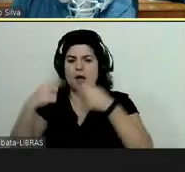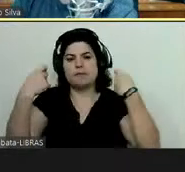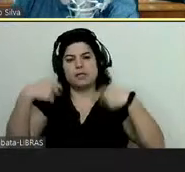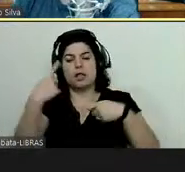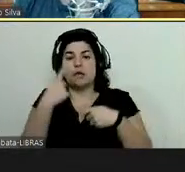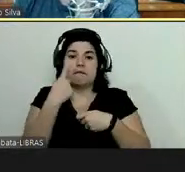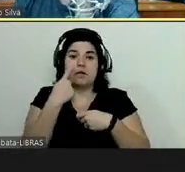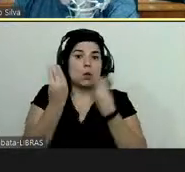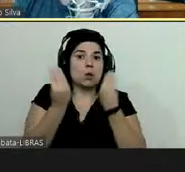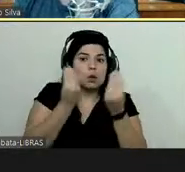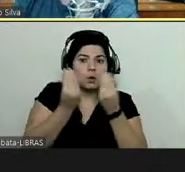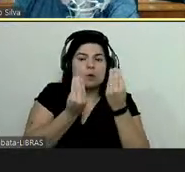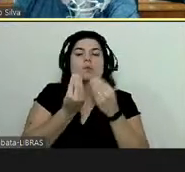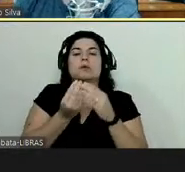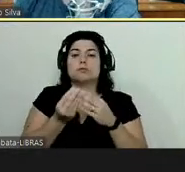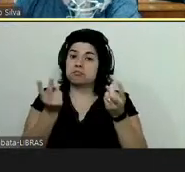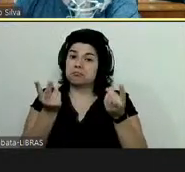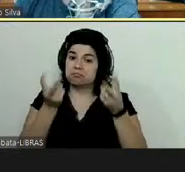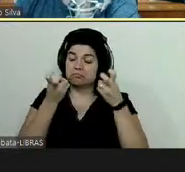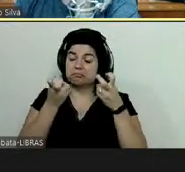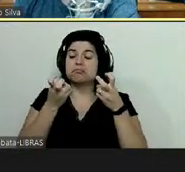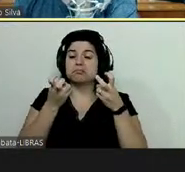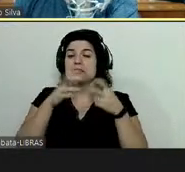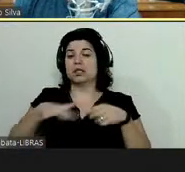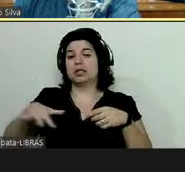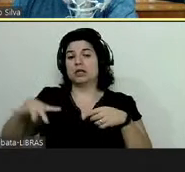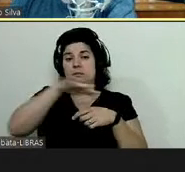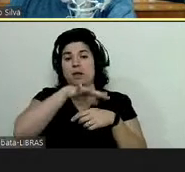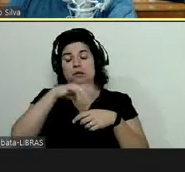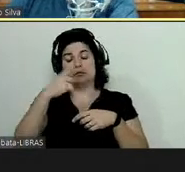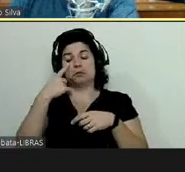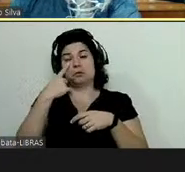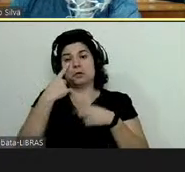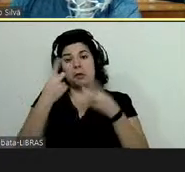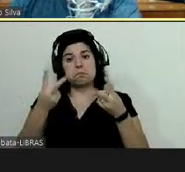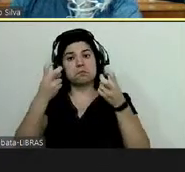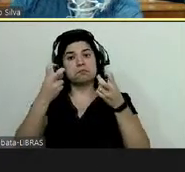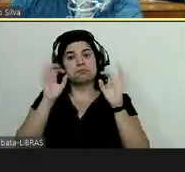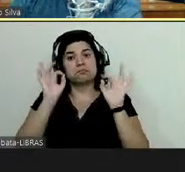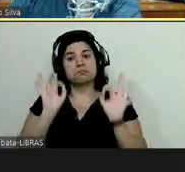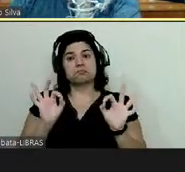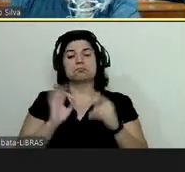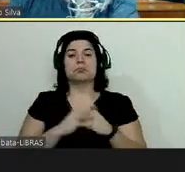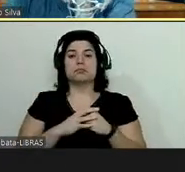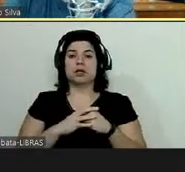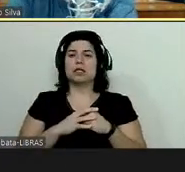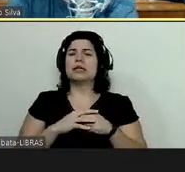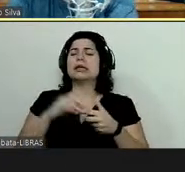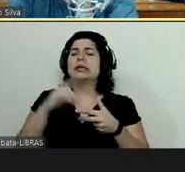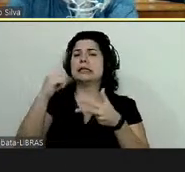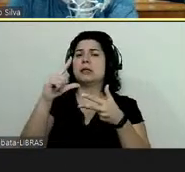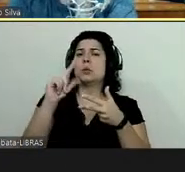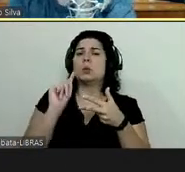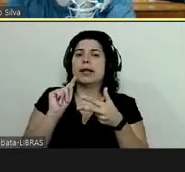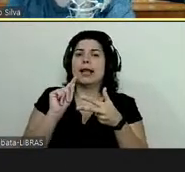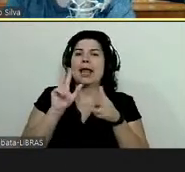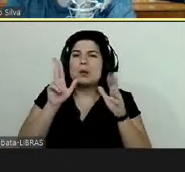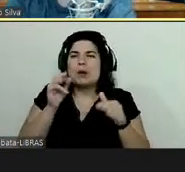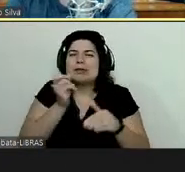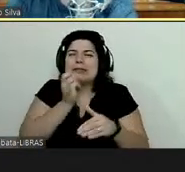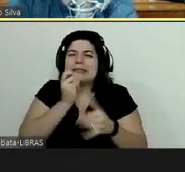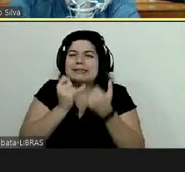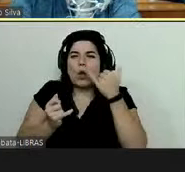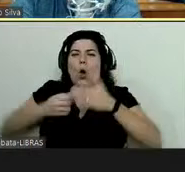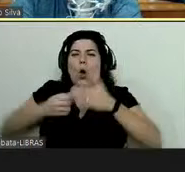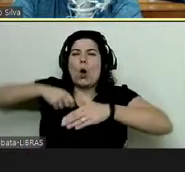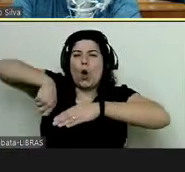ver qual é que vai ser a medida então perceba aqui por exemplo um espaço dia mais nítido Eu costumo dizer o seguinte o legislativo é como se fosse a cozinha